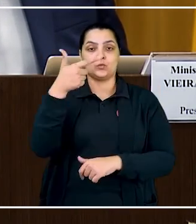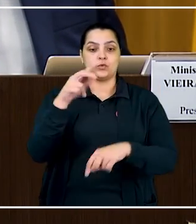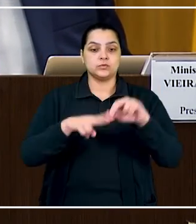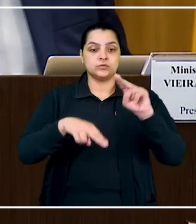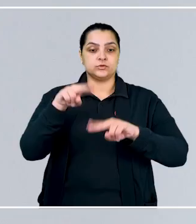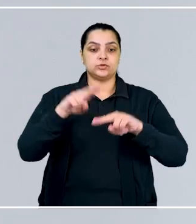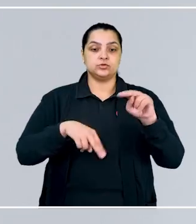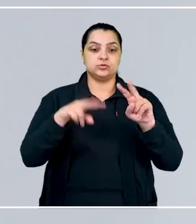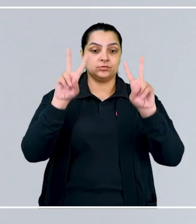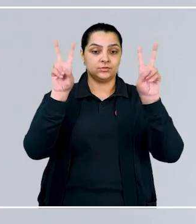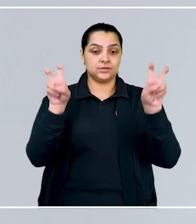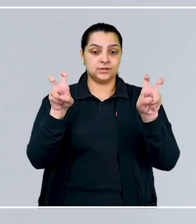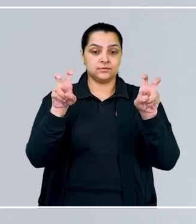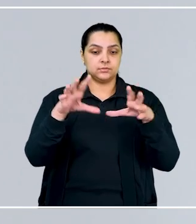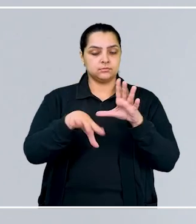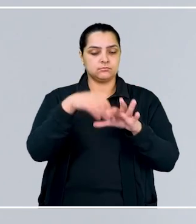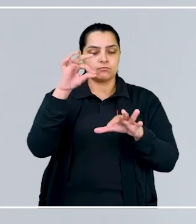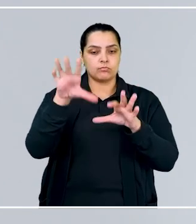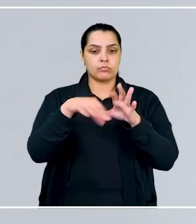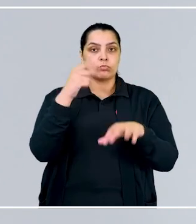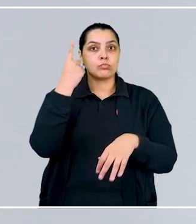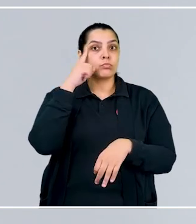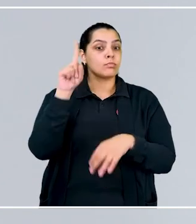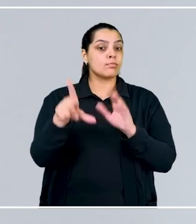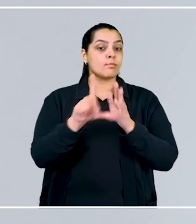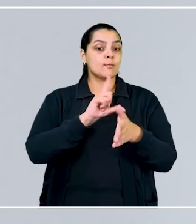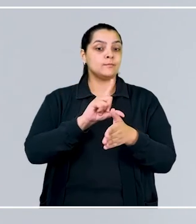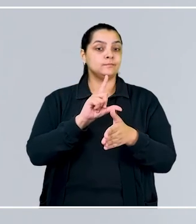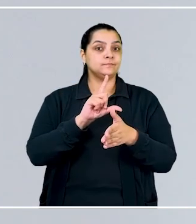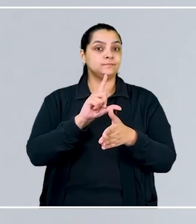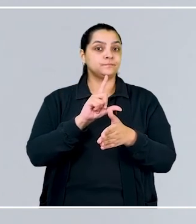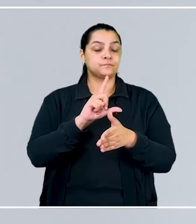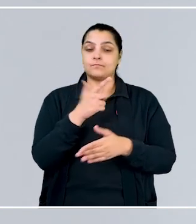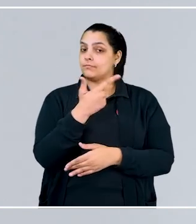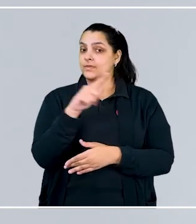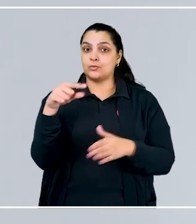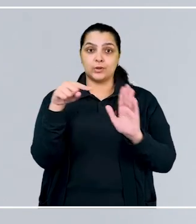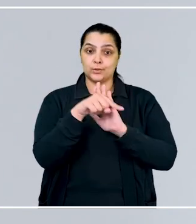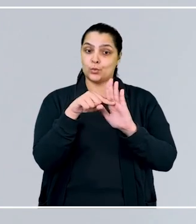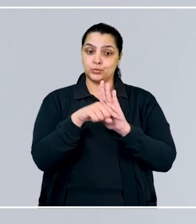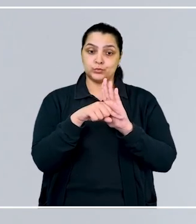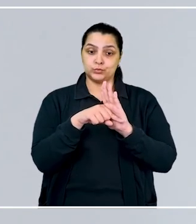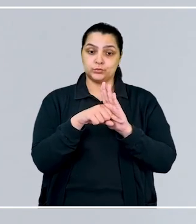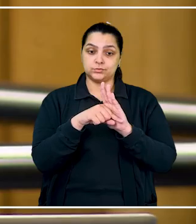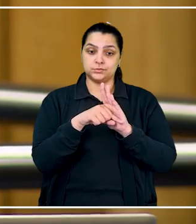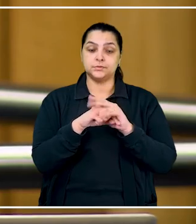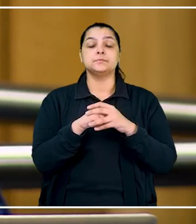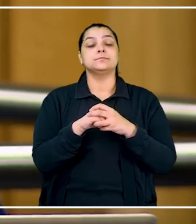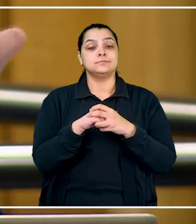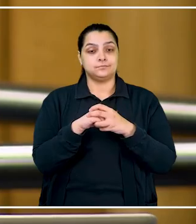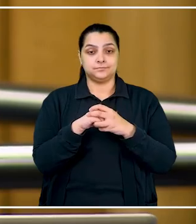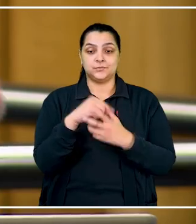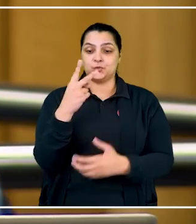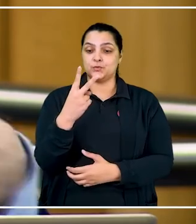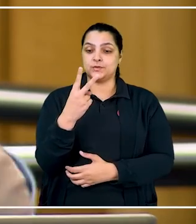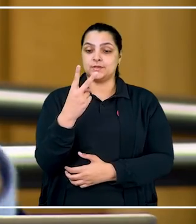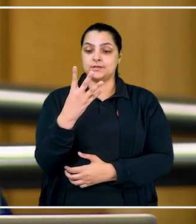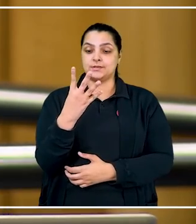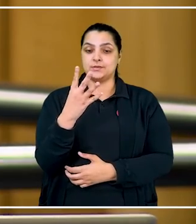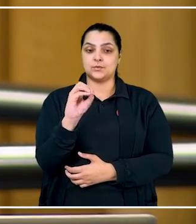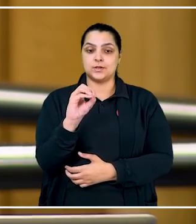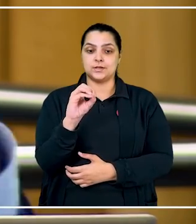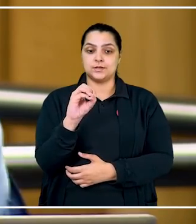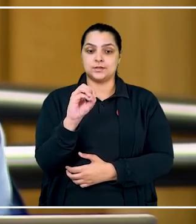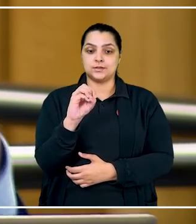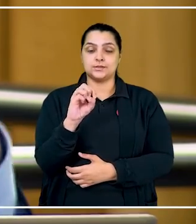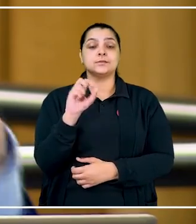12 de junho. O tema é sorteado um dia antes da prova oral e não há consulta. Ao todo, são